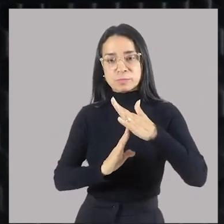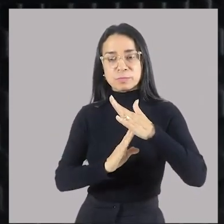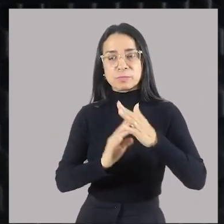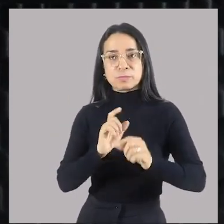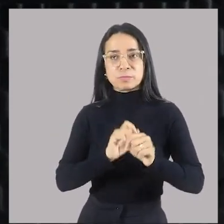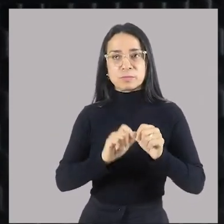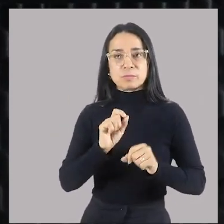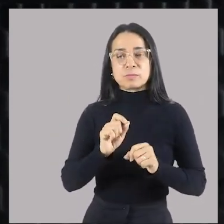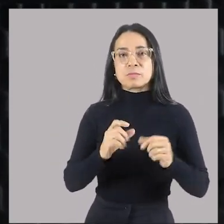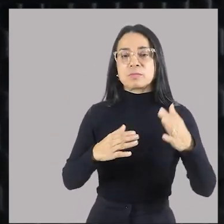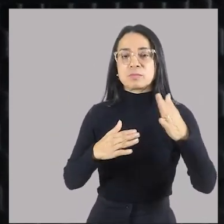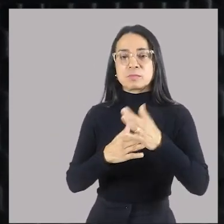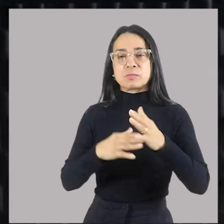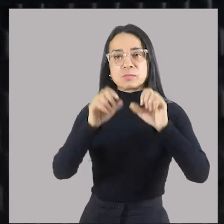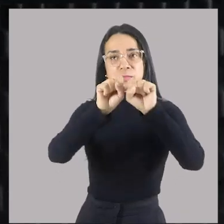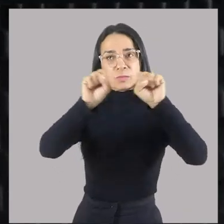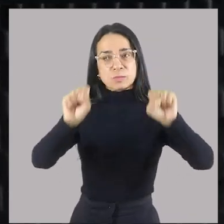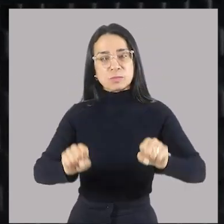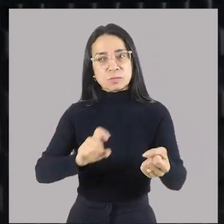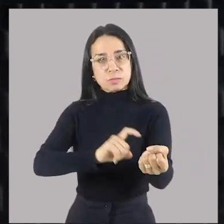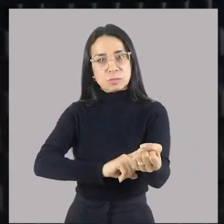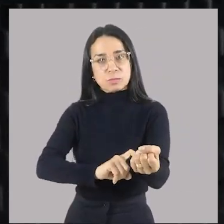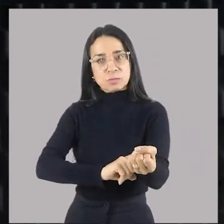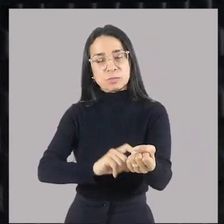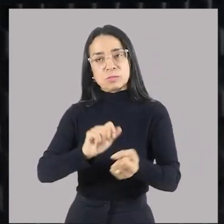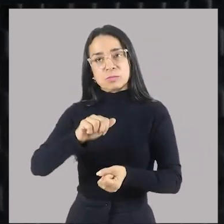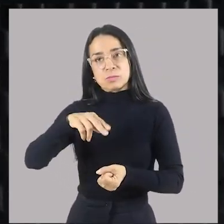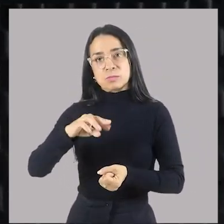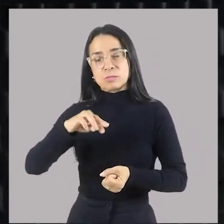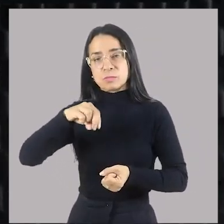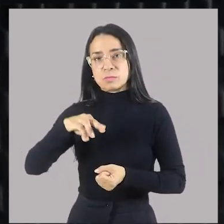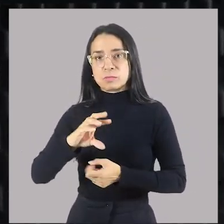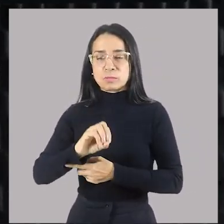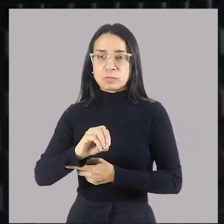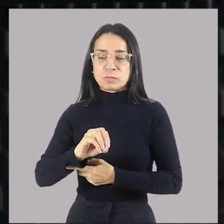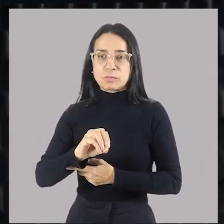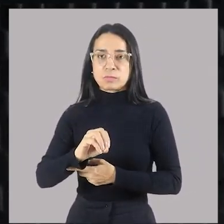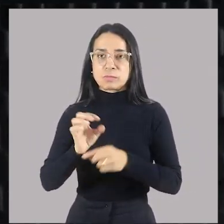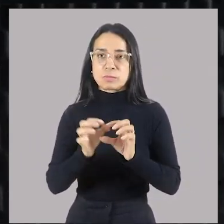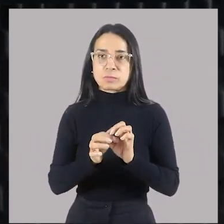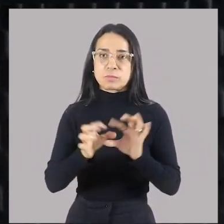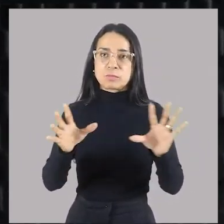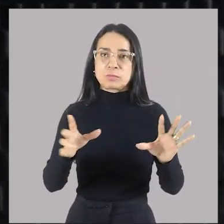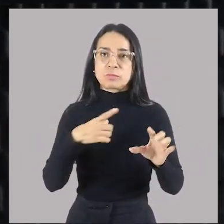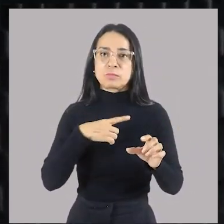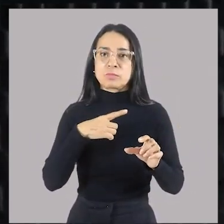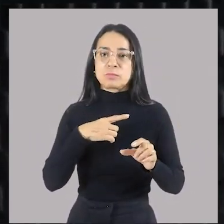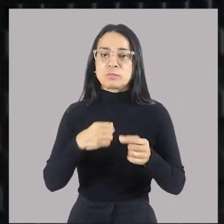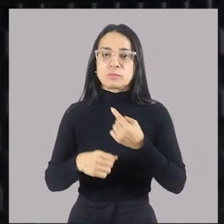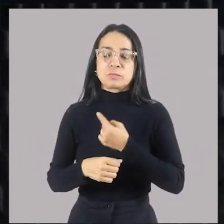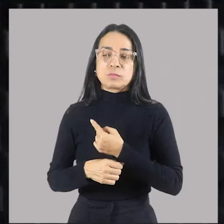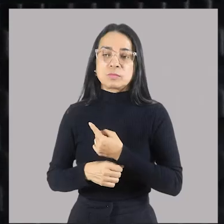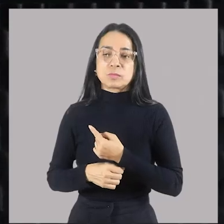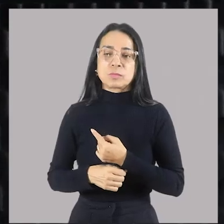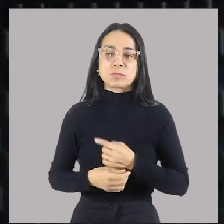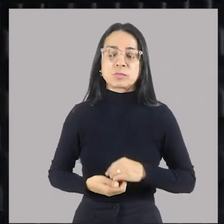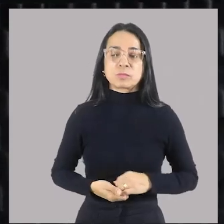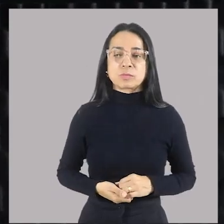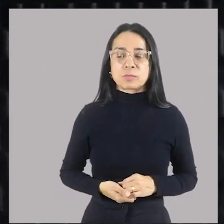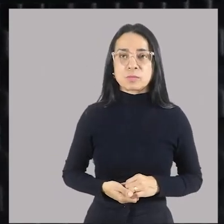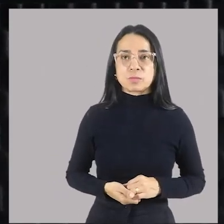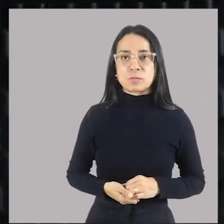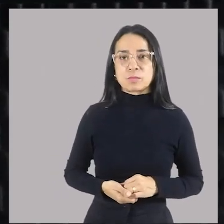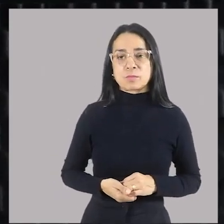quem controla elas são o sistema nervoso autônomo. Esse sistema nervoso autônomo vai ter lá o braço simpático e parasimpático, que